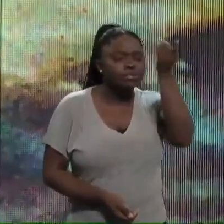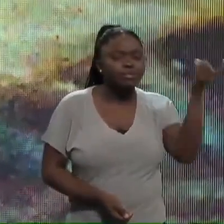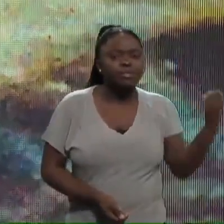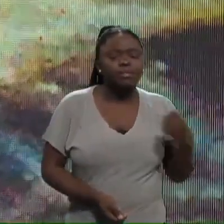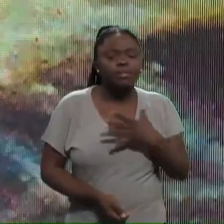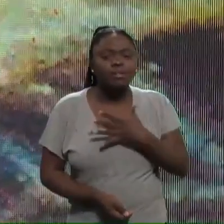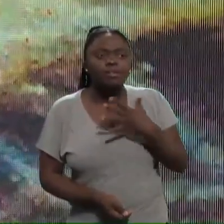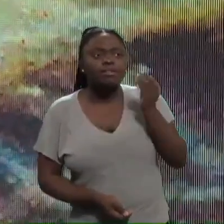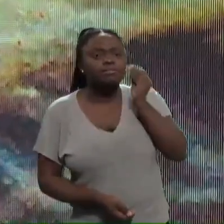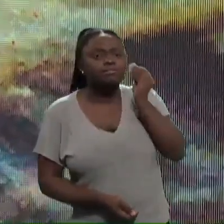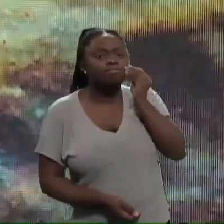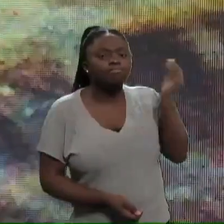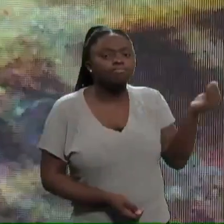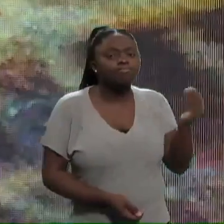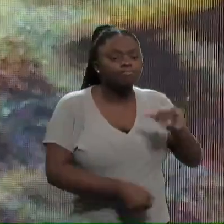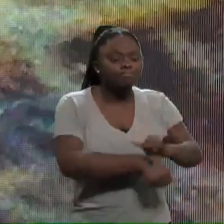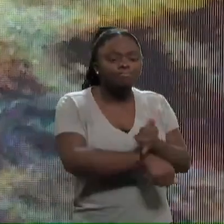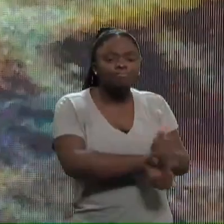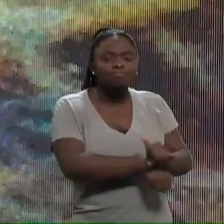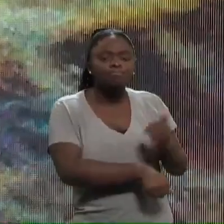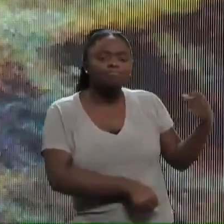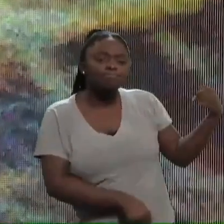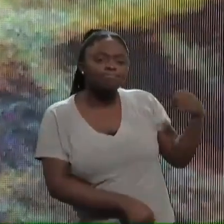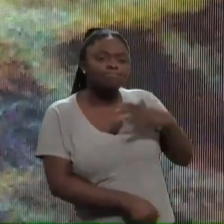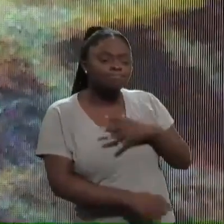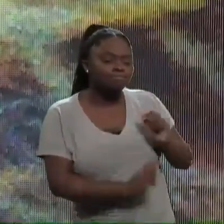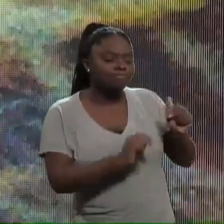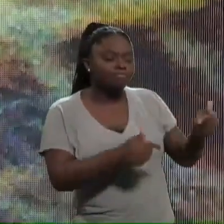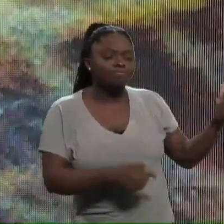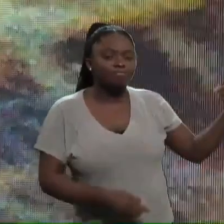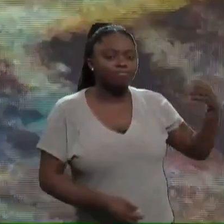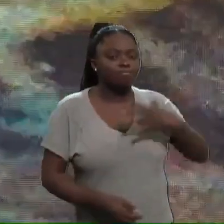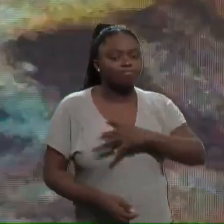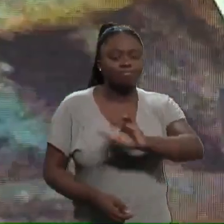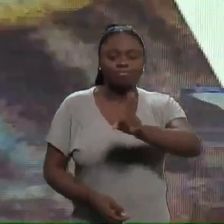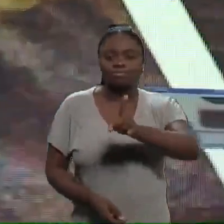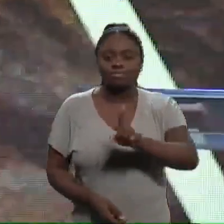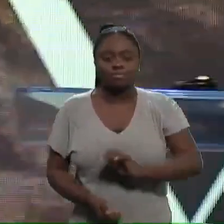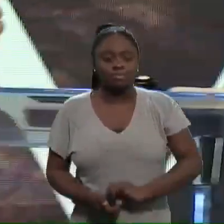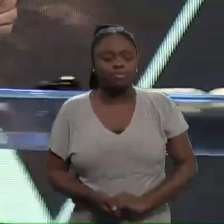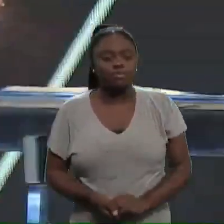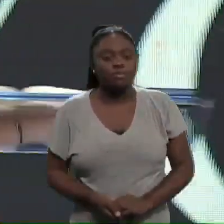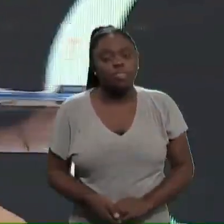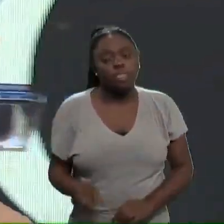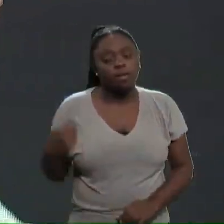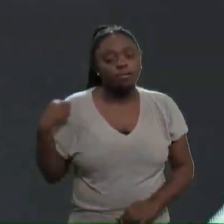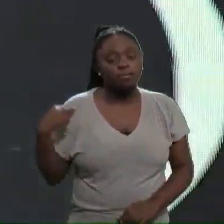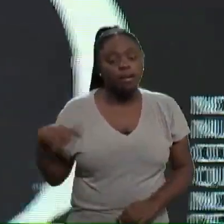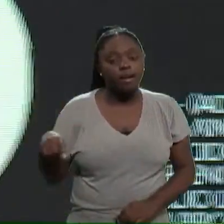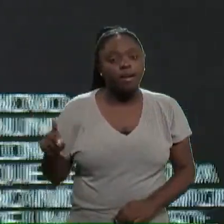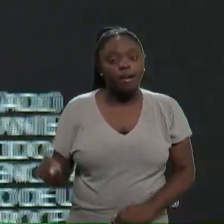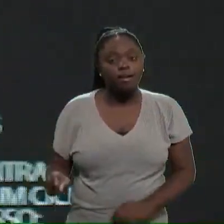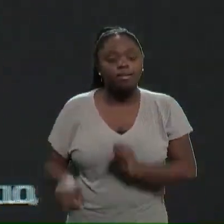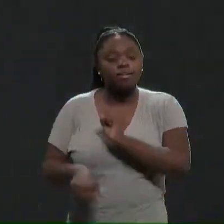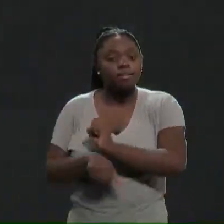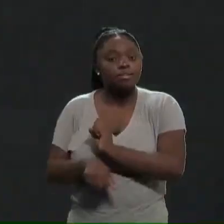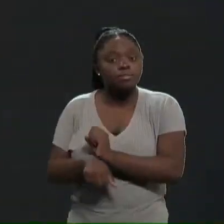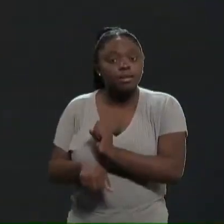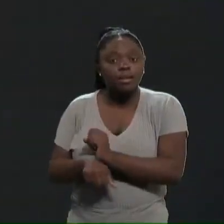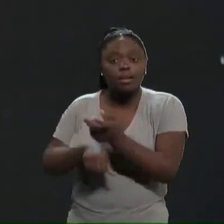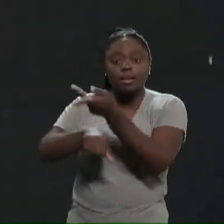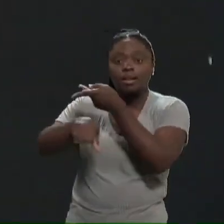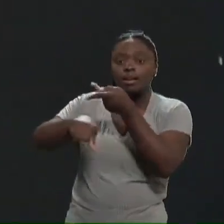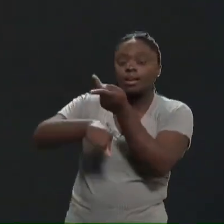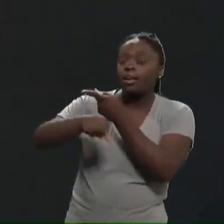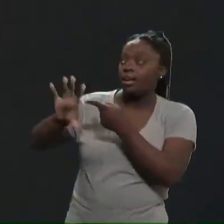nova, de tentar ter uma estratégia nova para produzir o novo. Deixa eu te falar, vai para o lugar de expectativa e procura aquele que